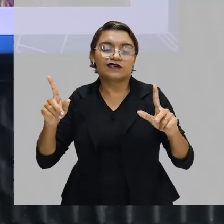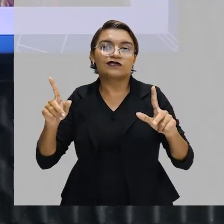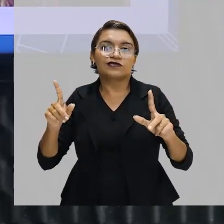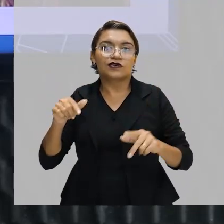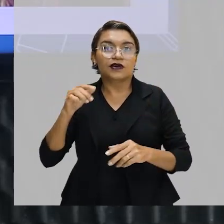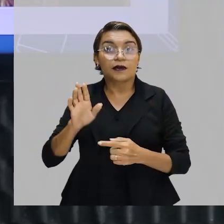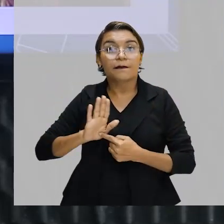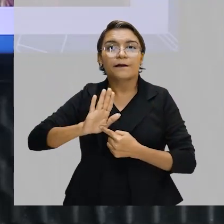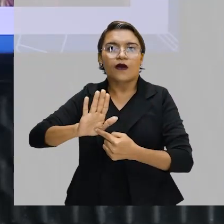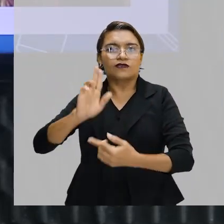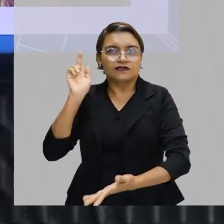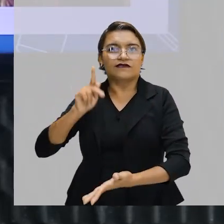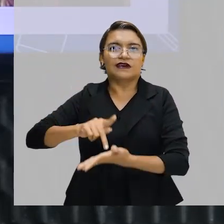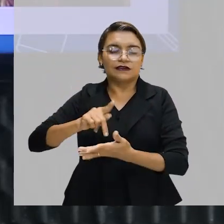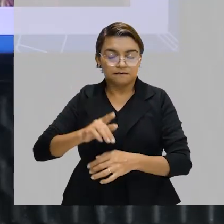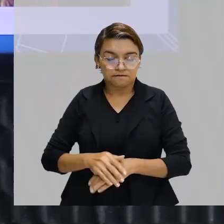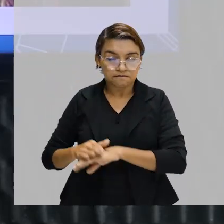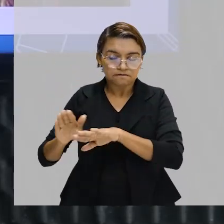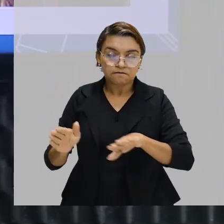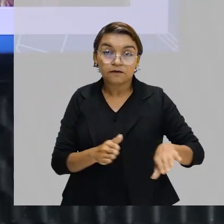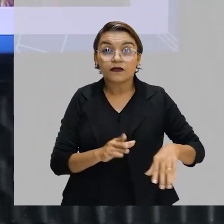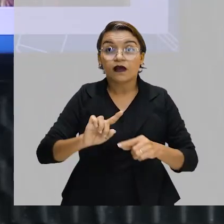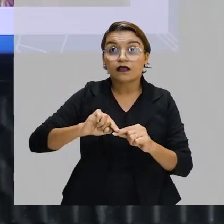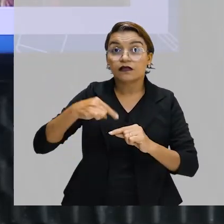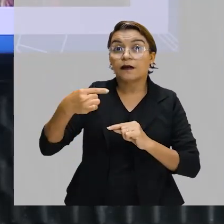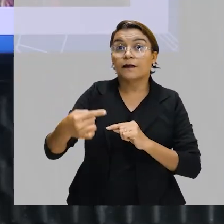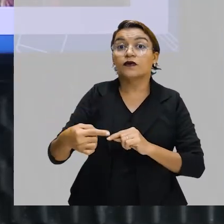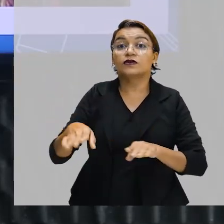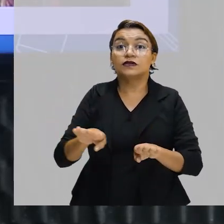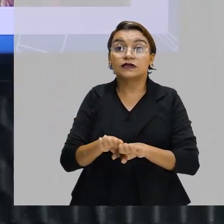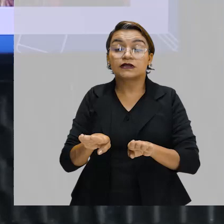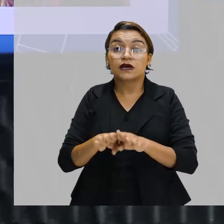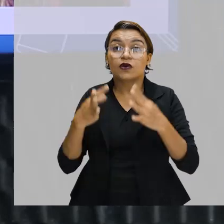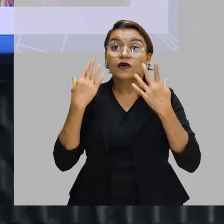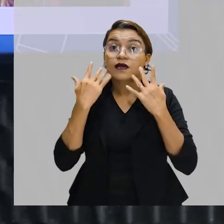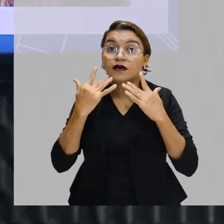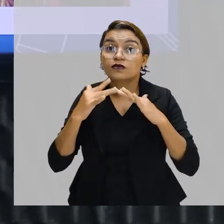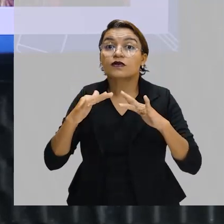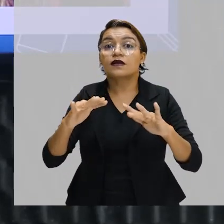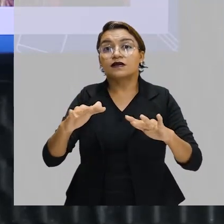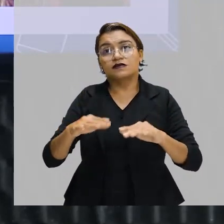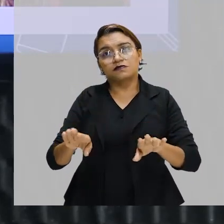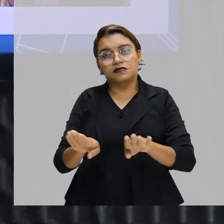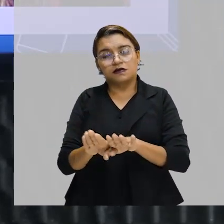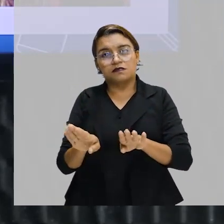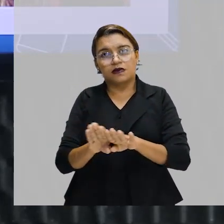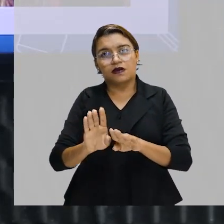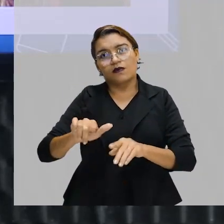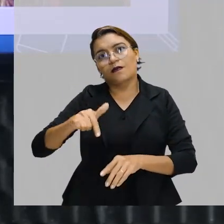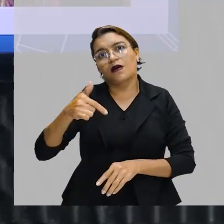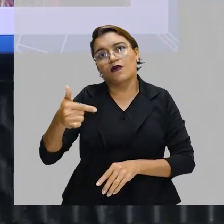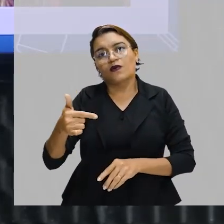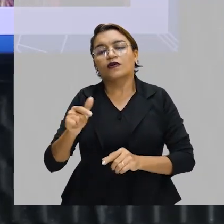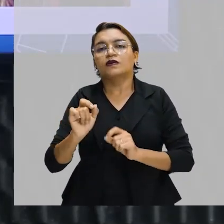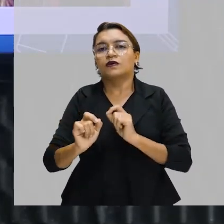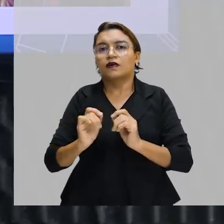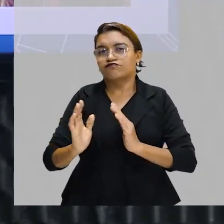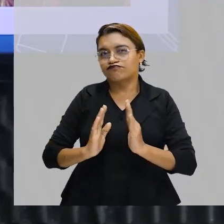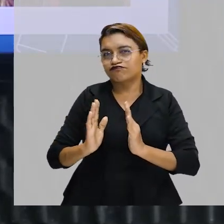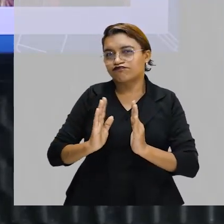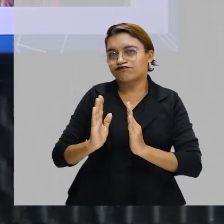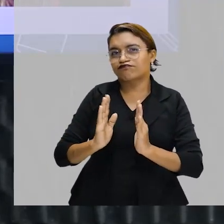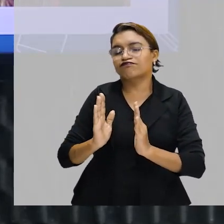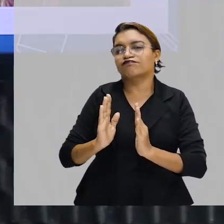da realidade. Em seguida, a gente tem o naturalismo, que é uma outra, vamos dizer assim, uma outra